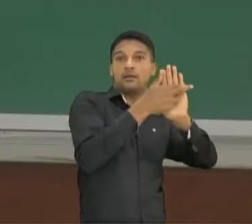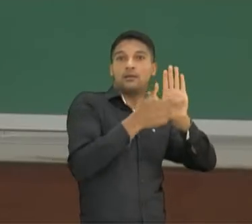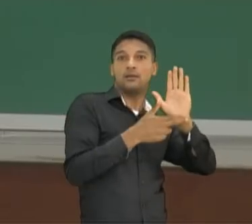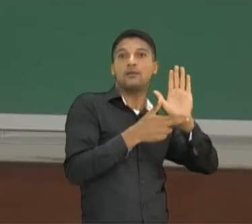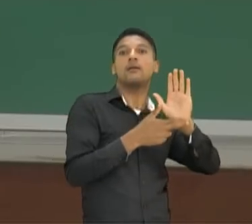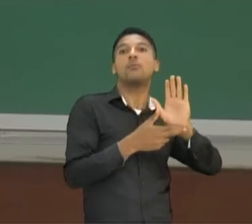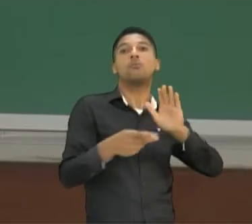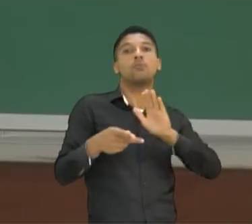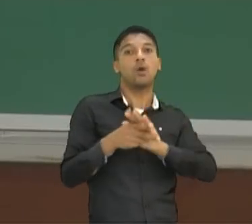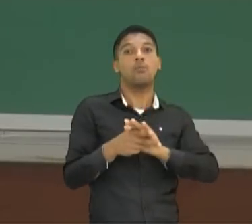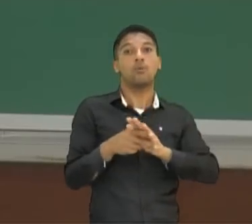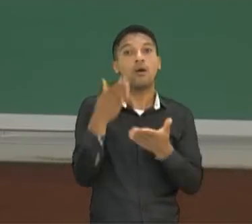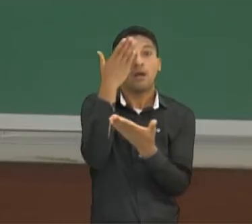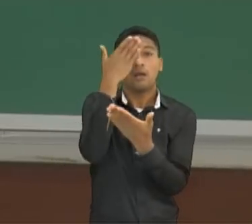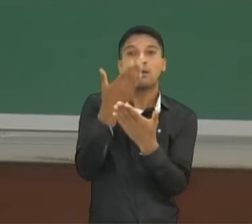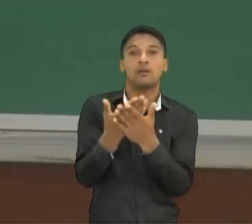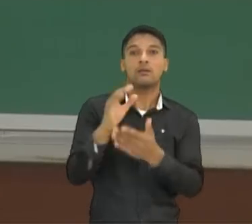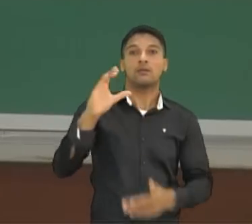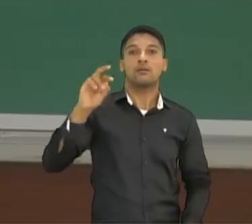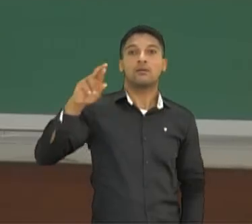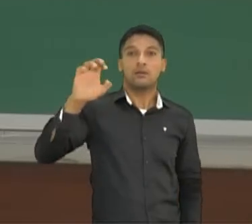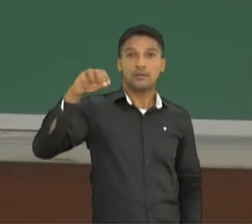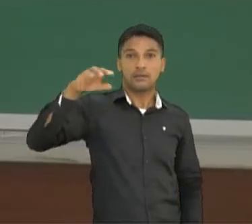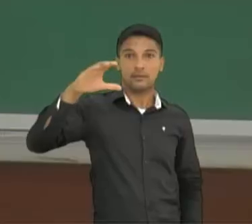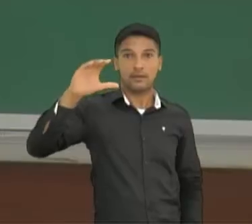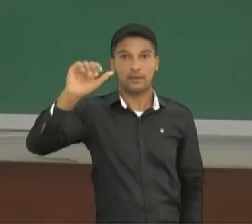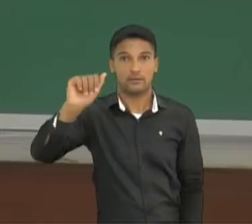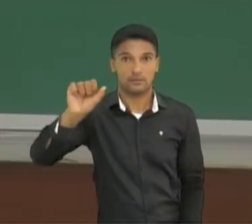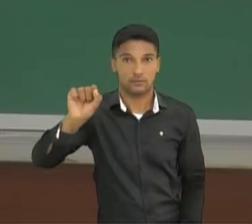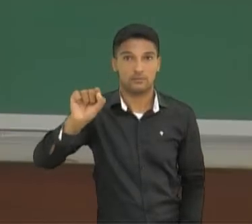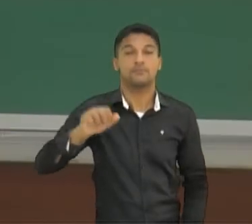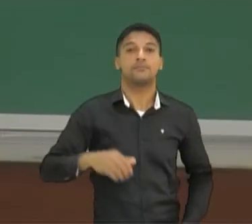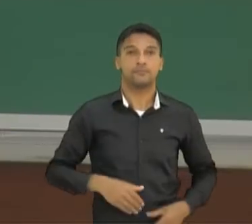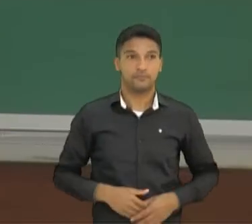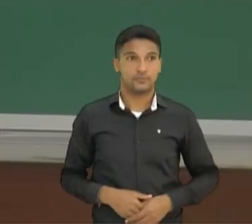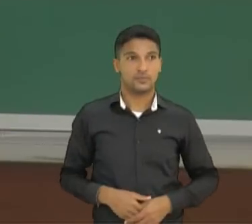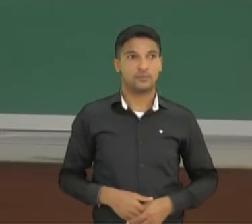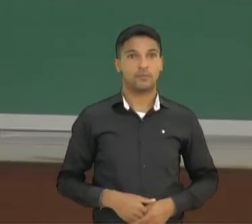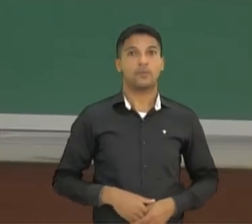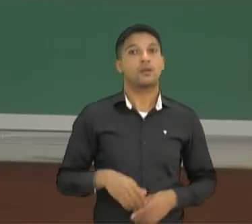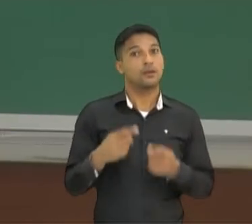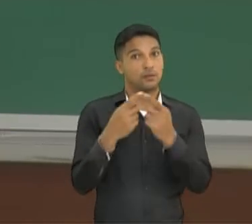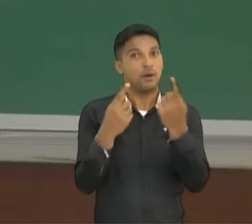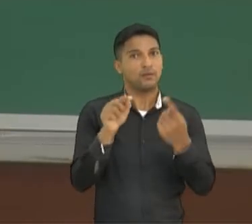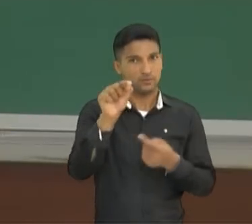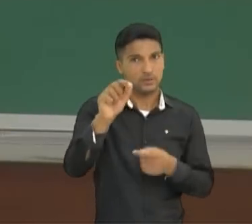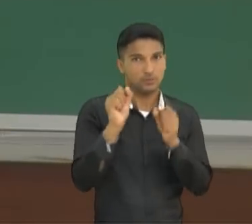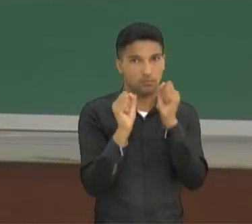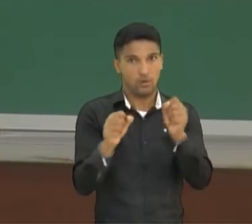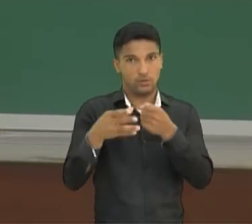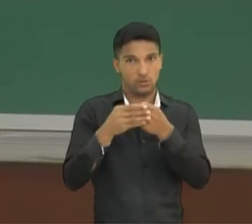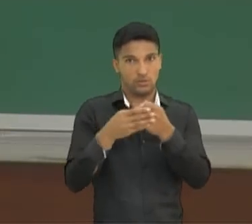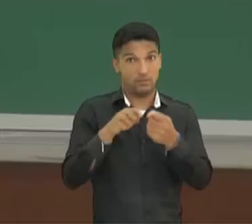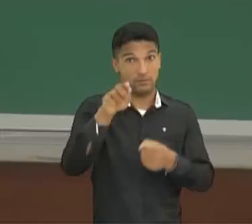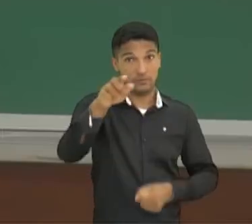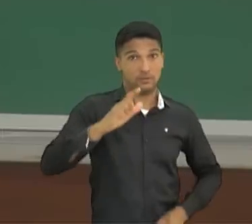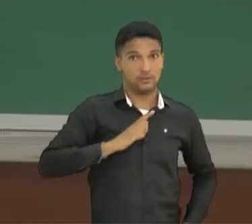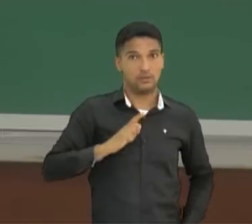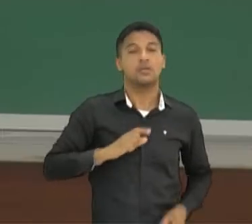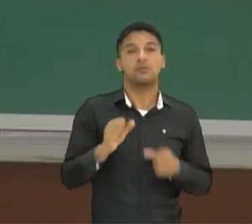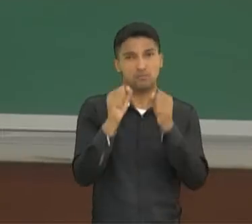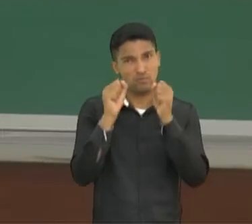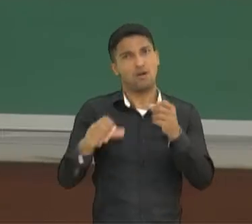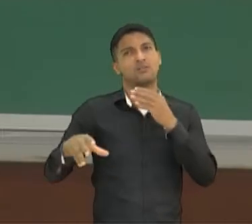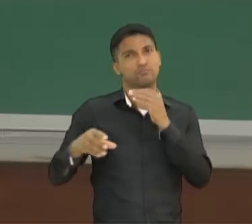características que nós já citamos ali na tela anterior, mas a partir do conhecimento que você já tem, você poderia perfeitamente